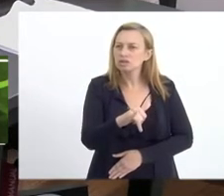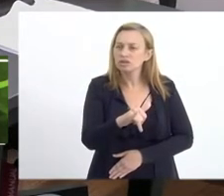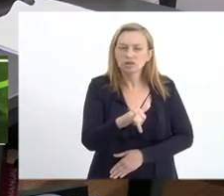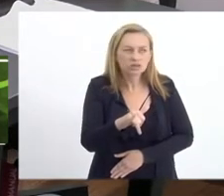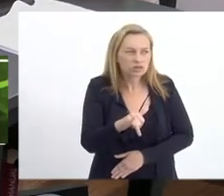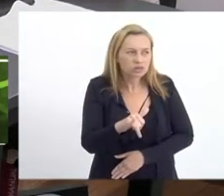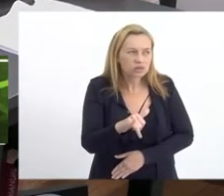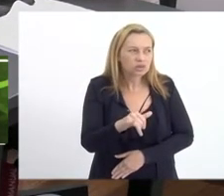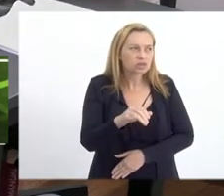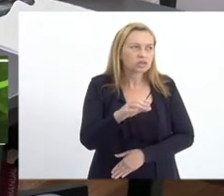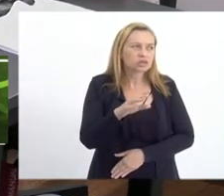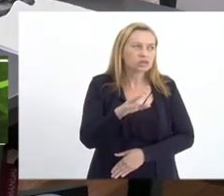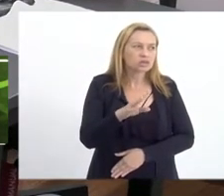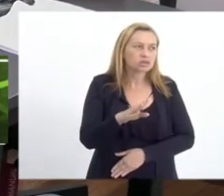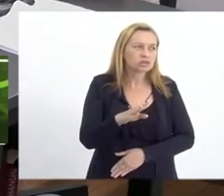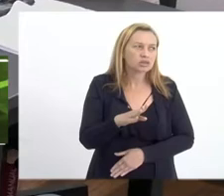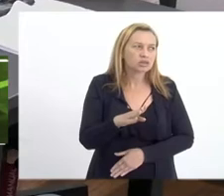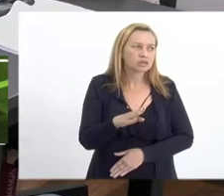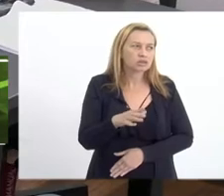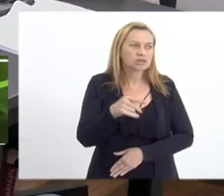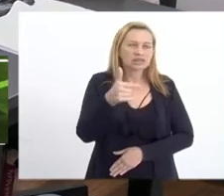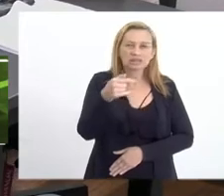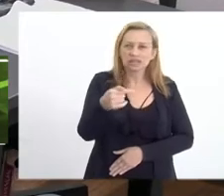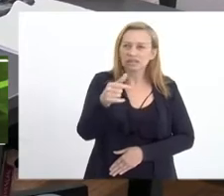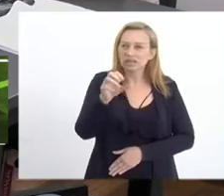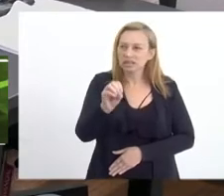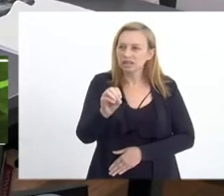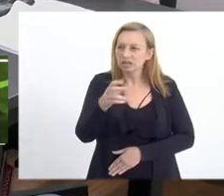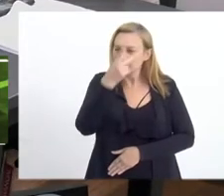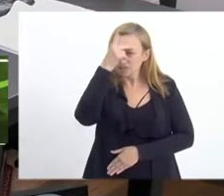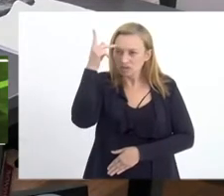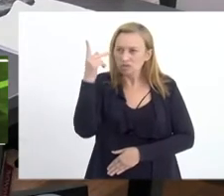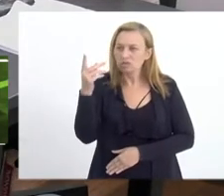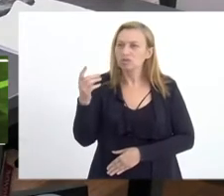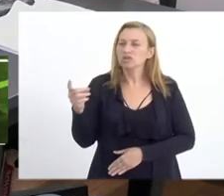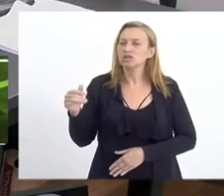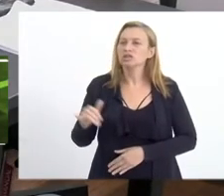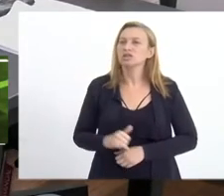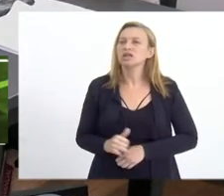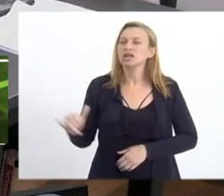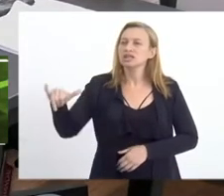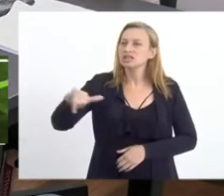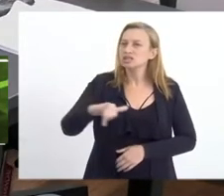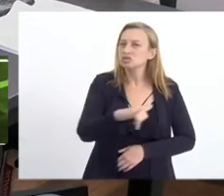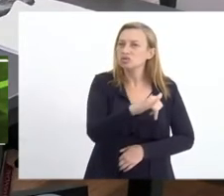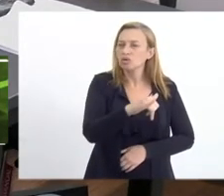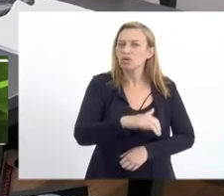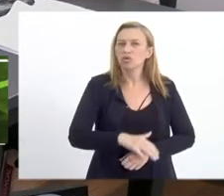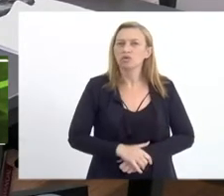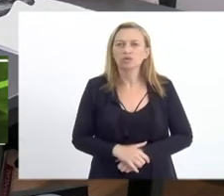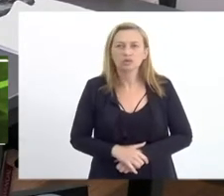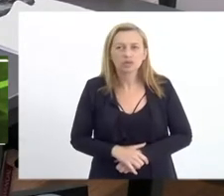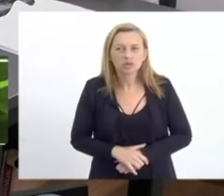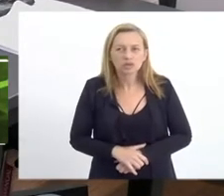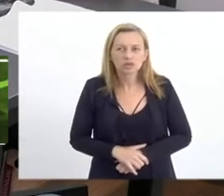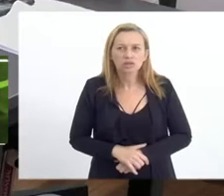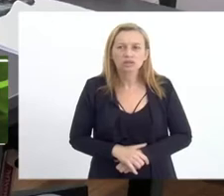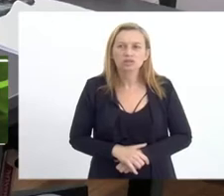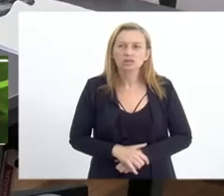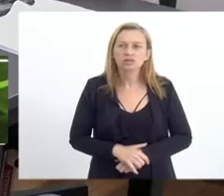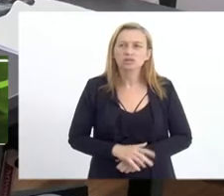com a TR-72, que é para 70 assentos, né? Esses voos estão aumentando gradativamente,